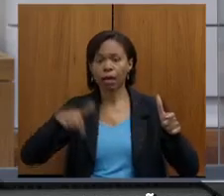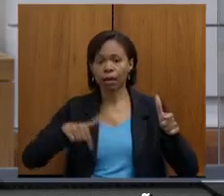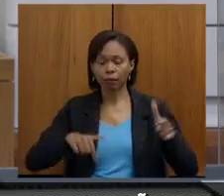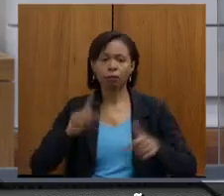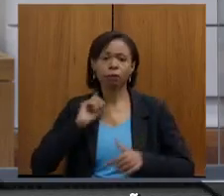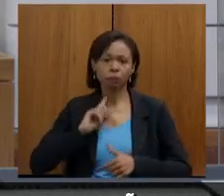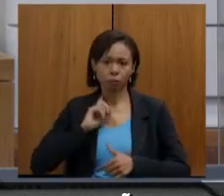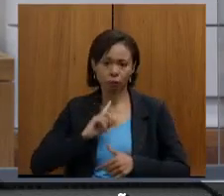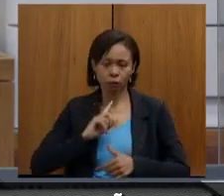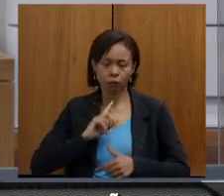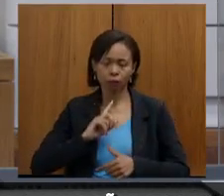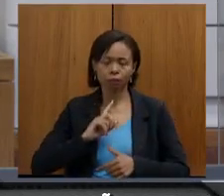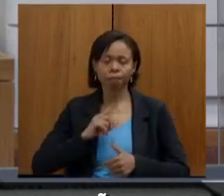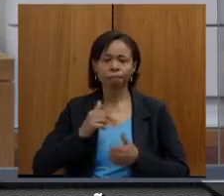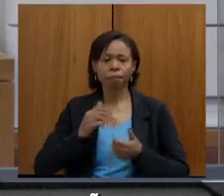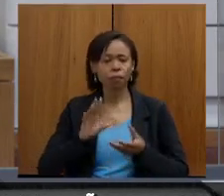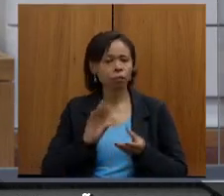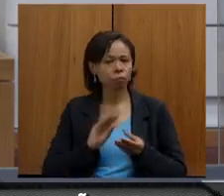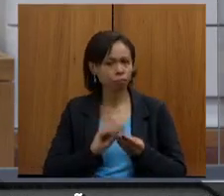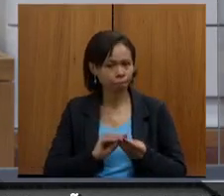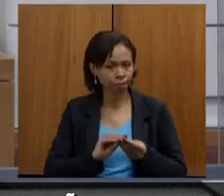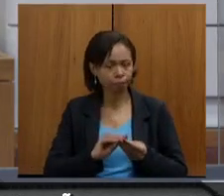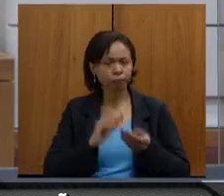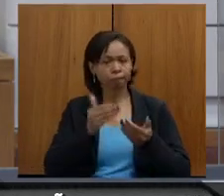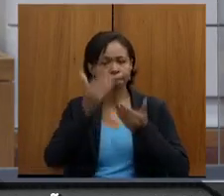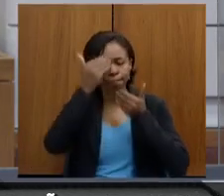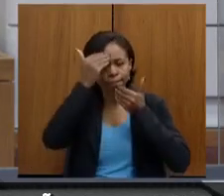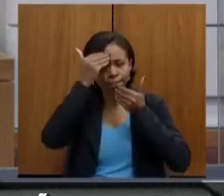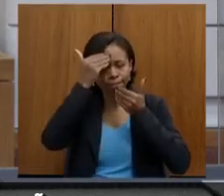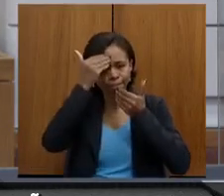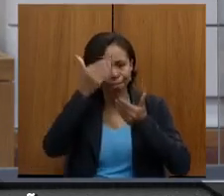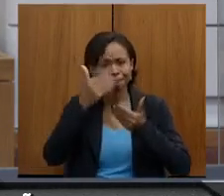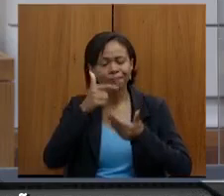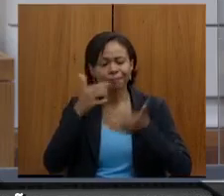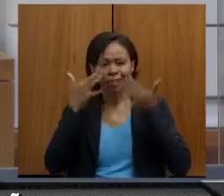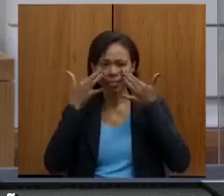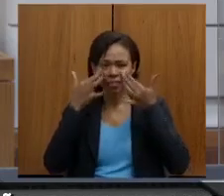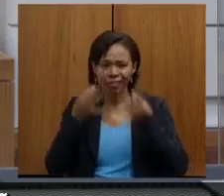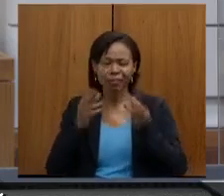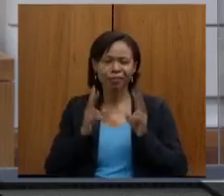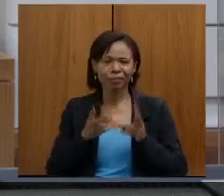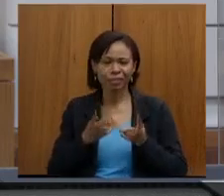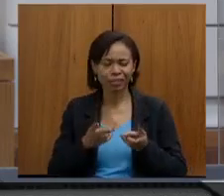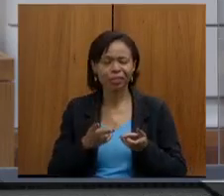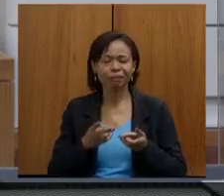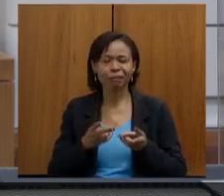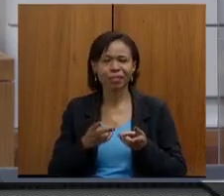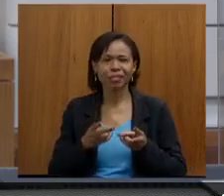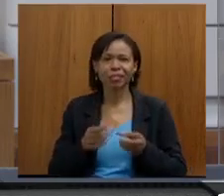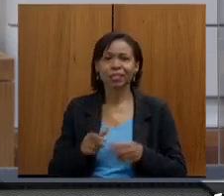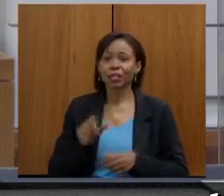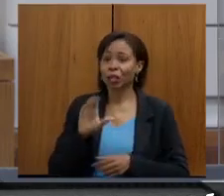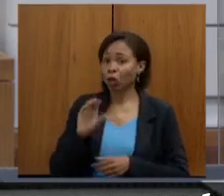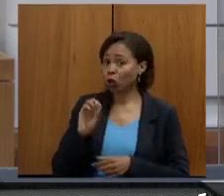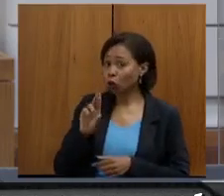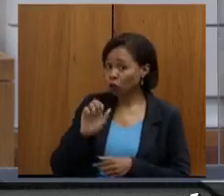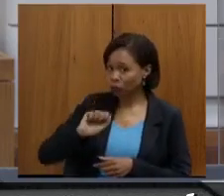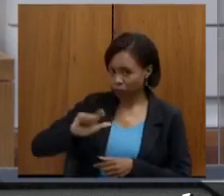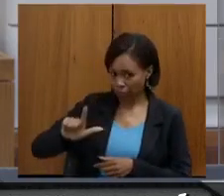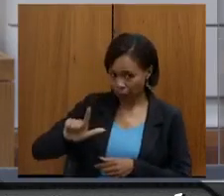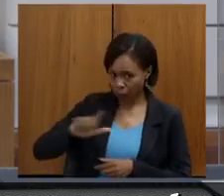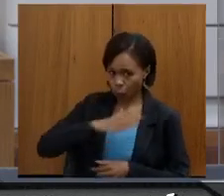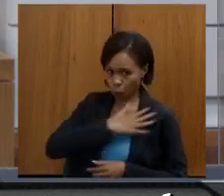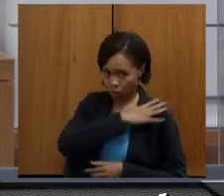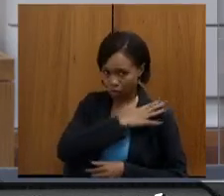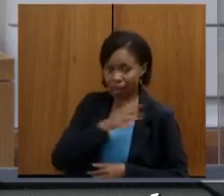é isso queria agradecê-lo pela atenção permanente continue deixando o Coronel Reis me atender